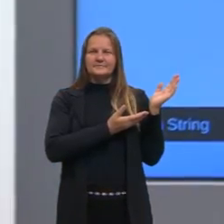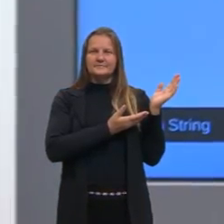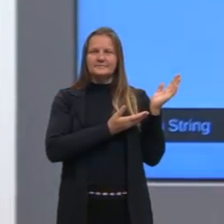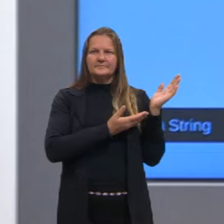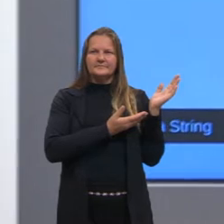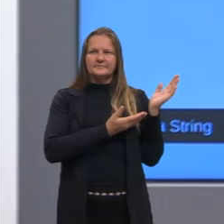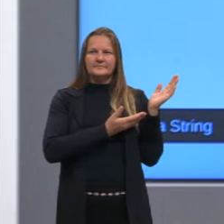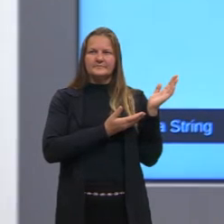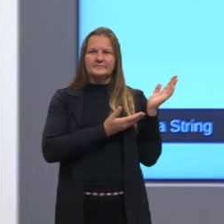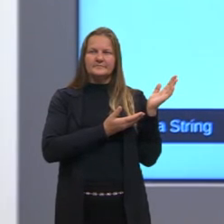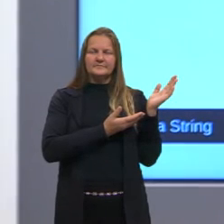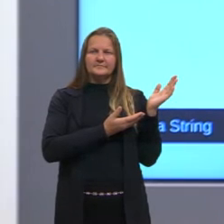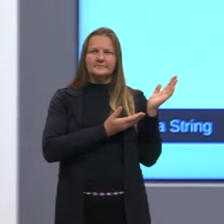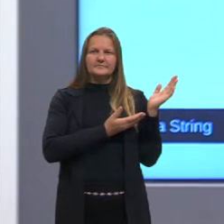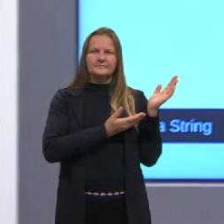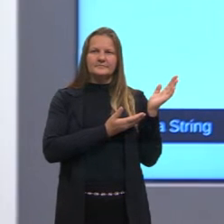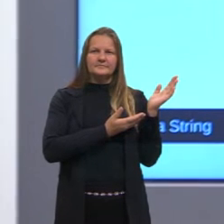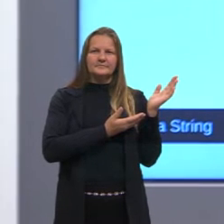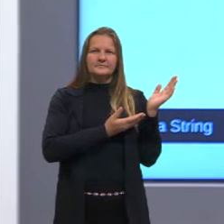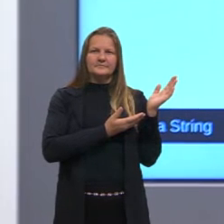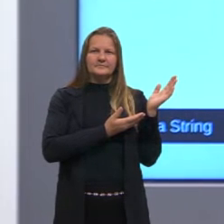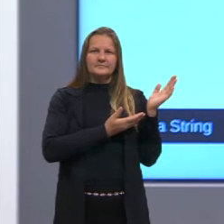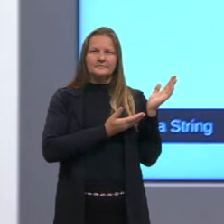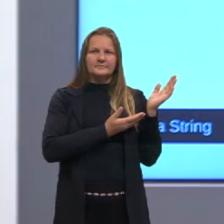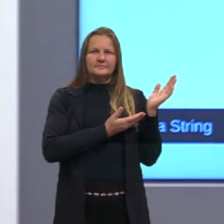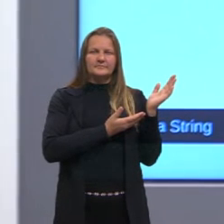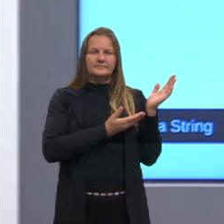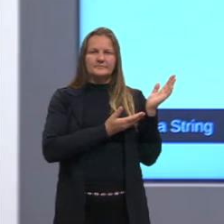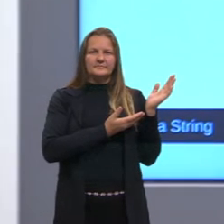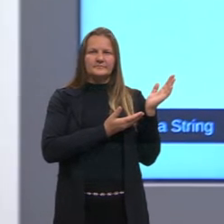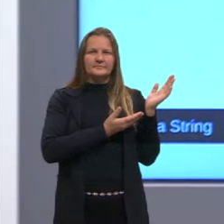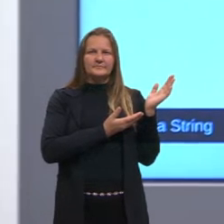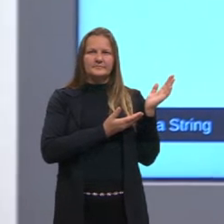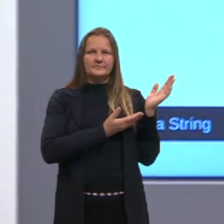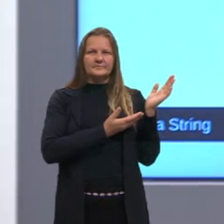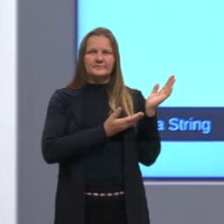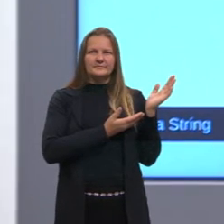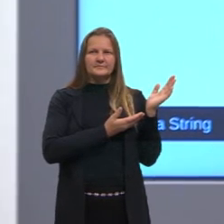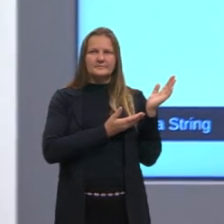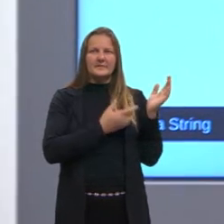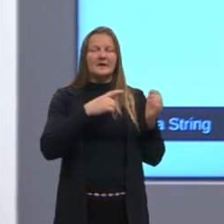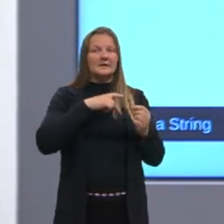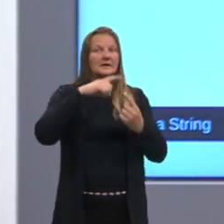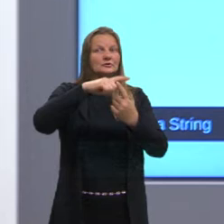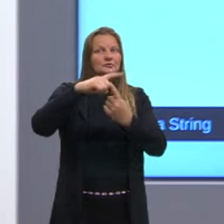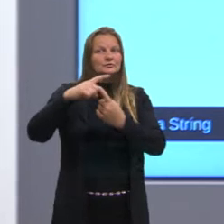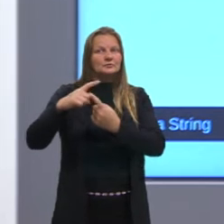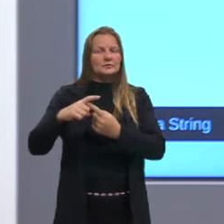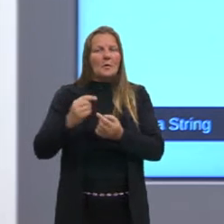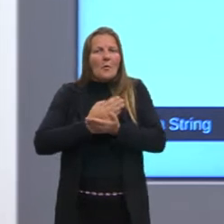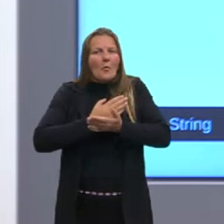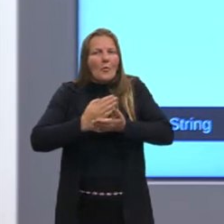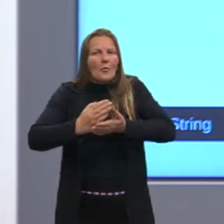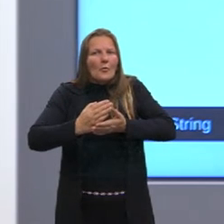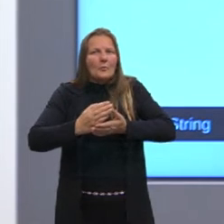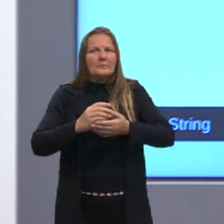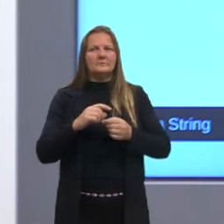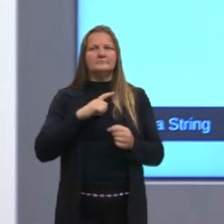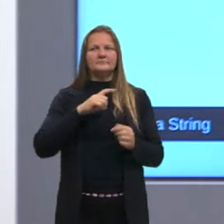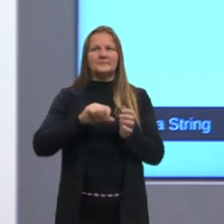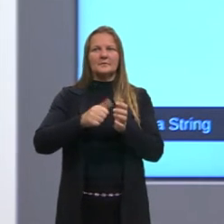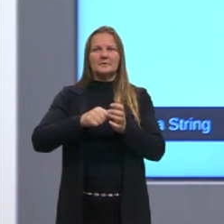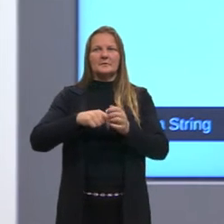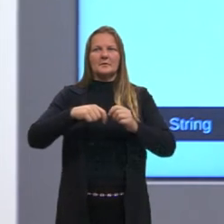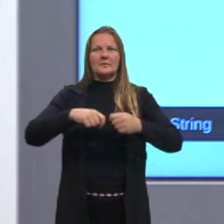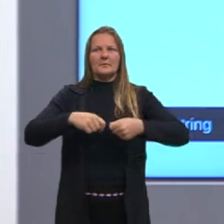deixa eu mandar um pouquinho brilho aqui. Ó, no simulador a gente tem várias opções aqui, né? Mas a inicial que aparece pra a gente pode mexer